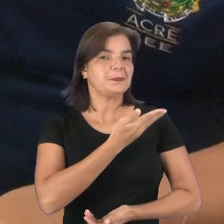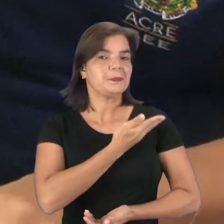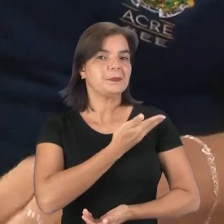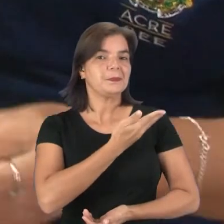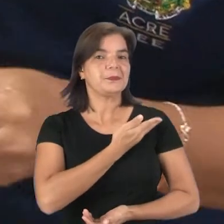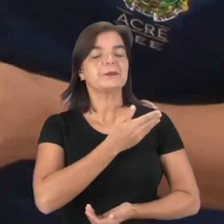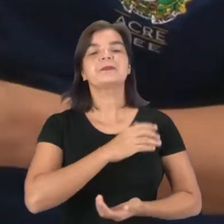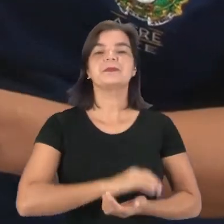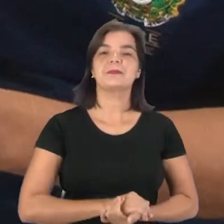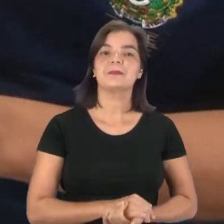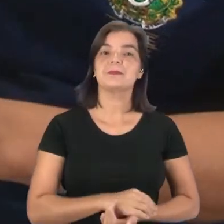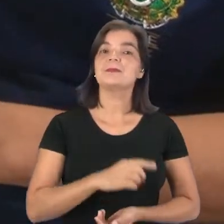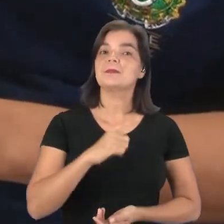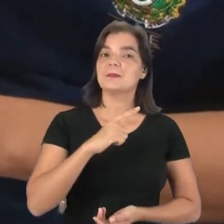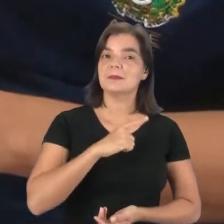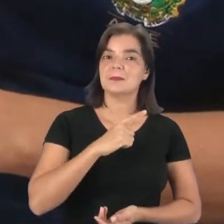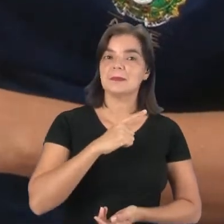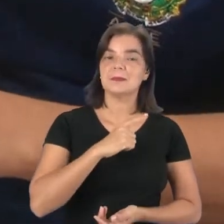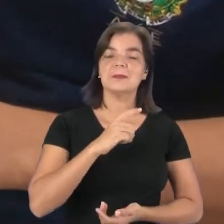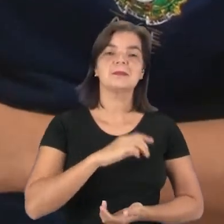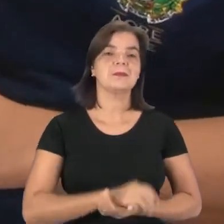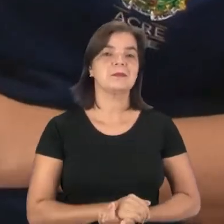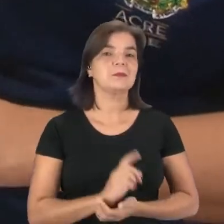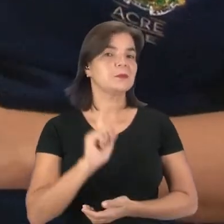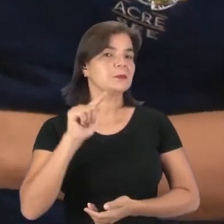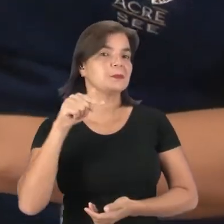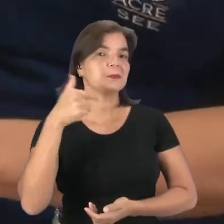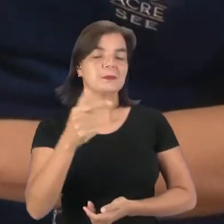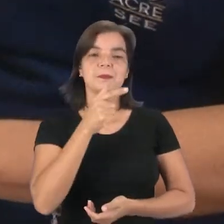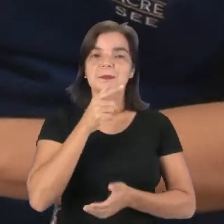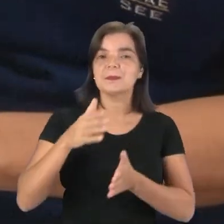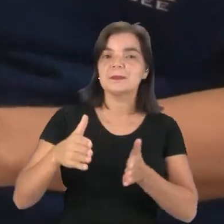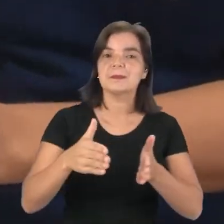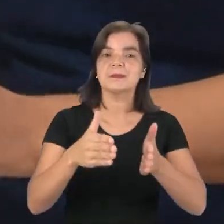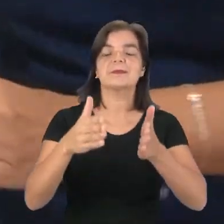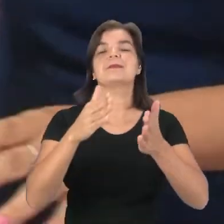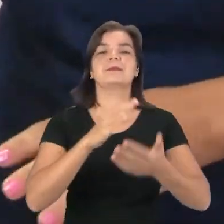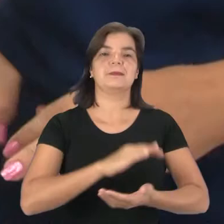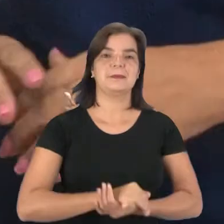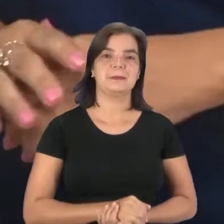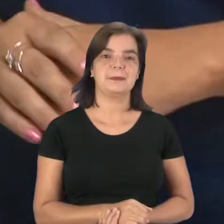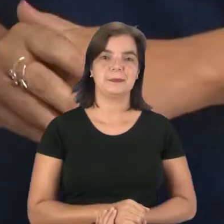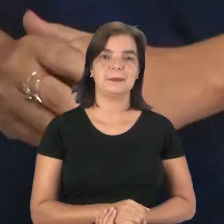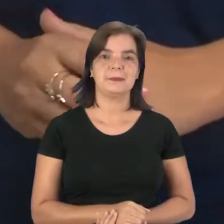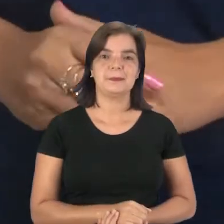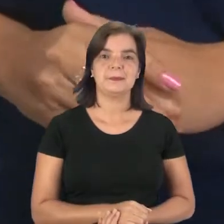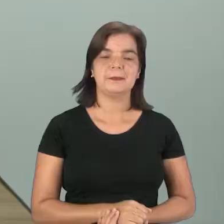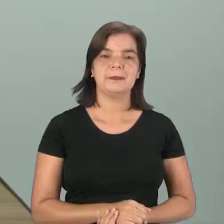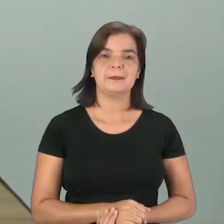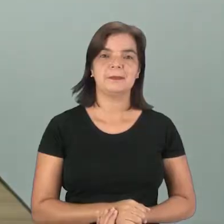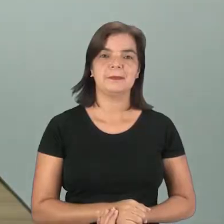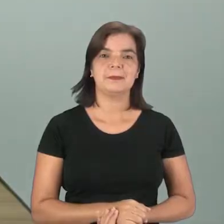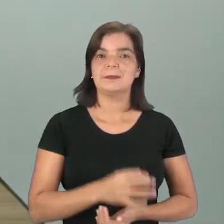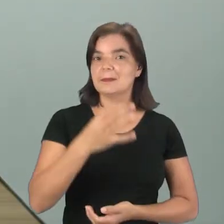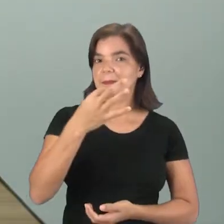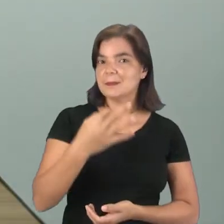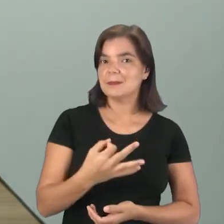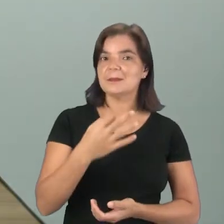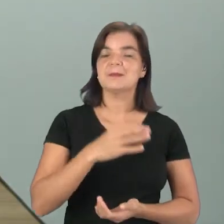amiga que tinha ido para o outro lado do Lago Tá